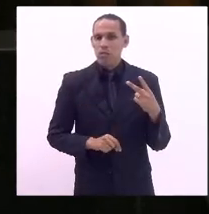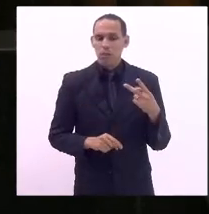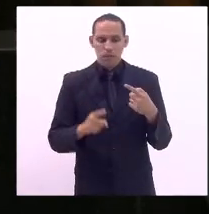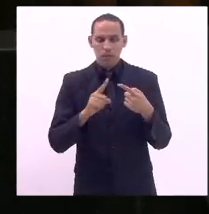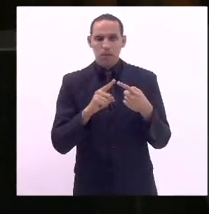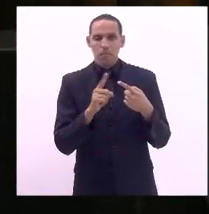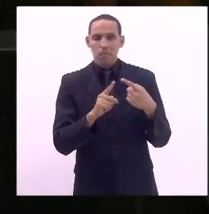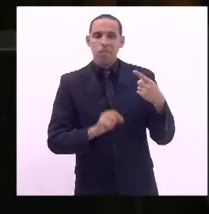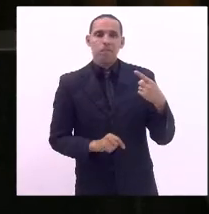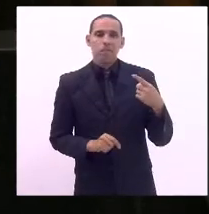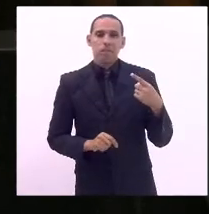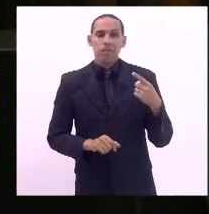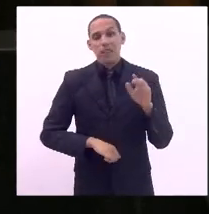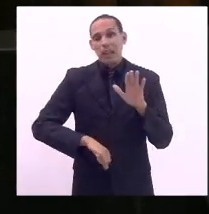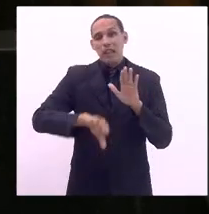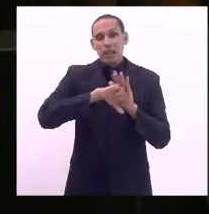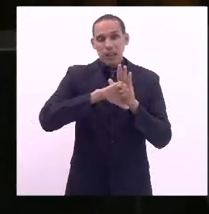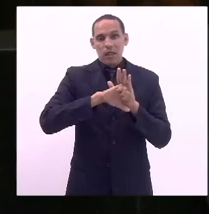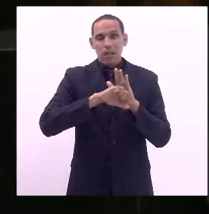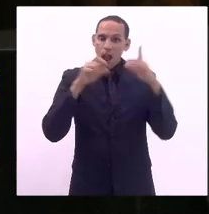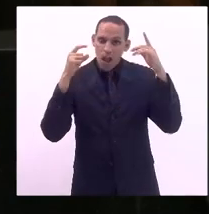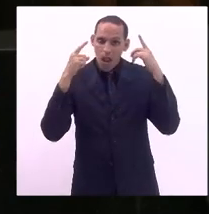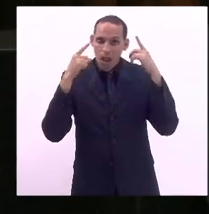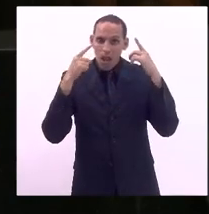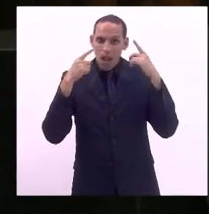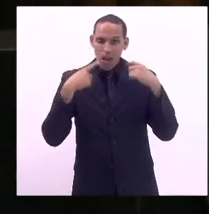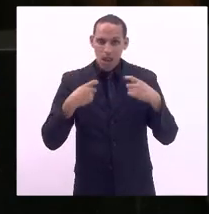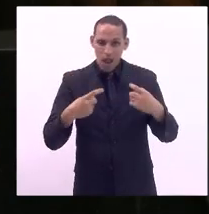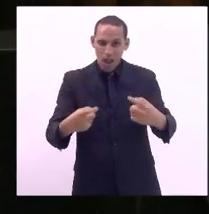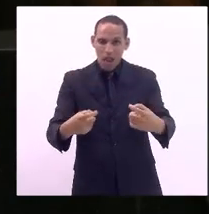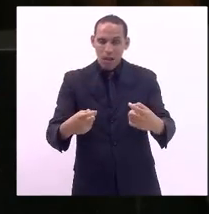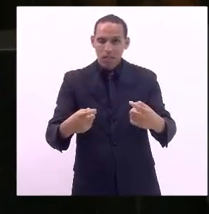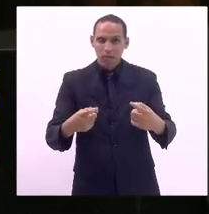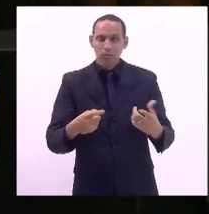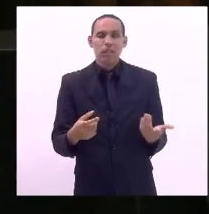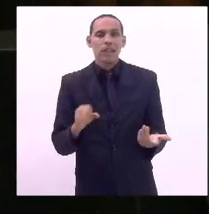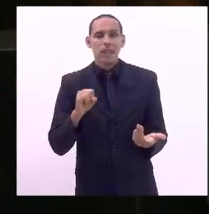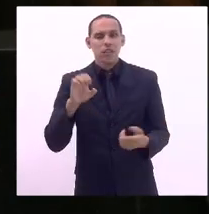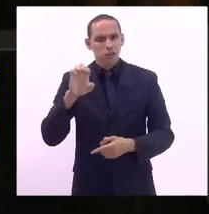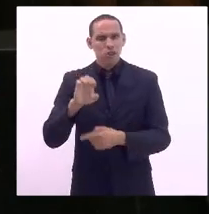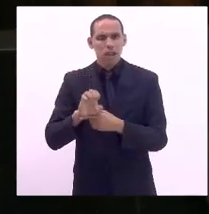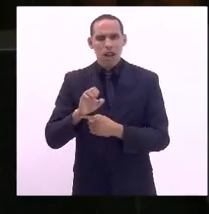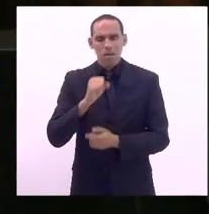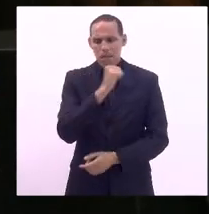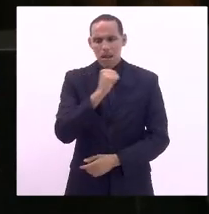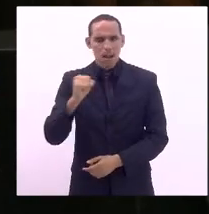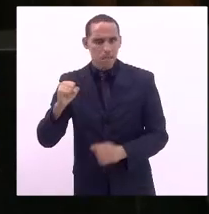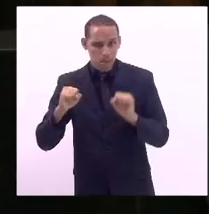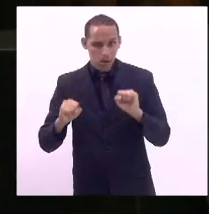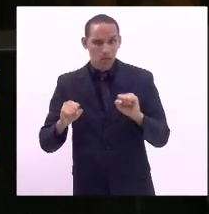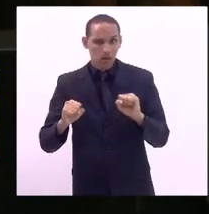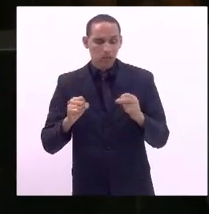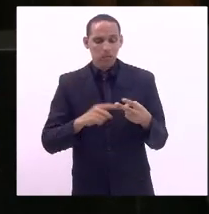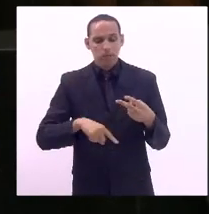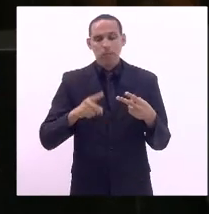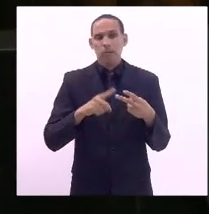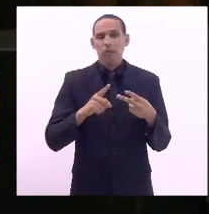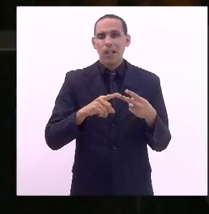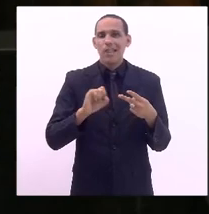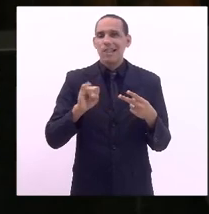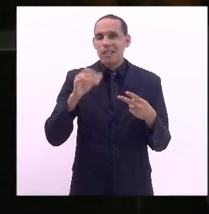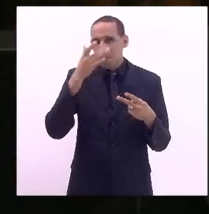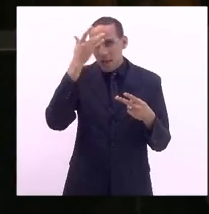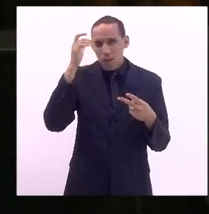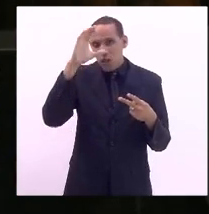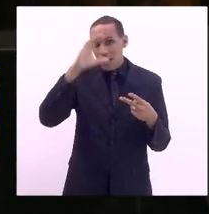é o crime de guerra, onde ao Estado é permitido matar, e quando um cidadão